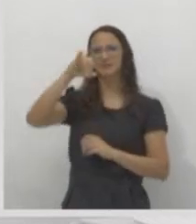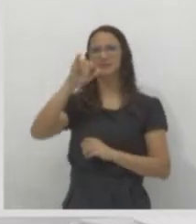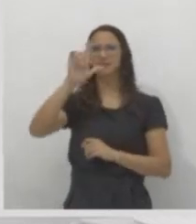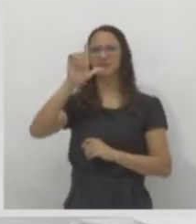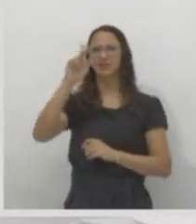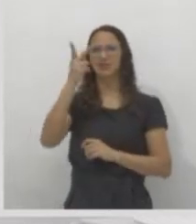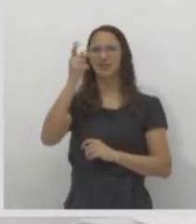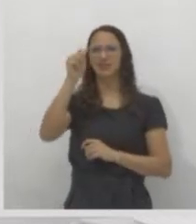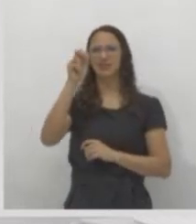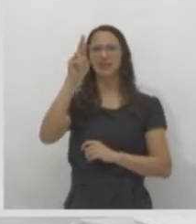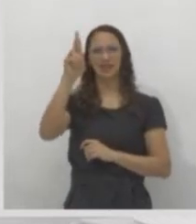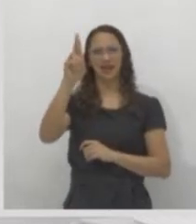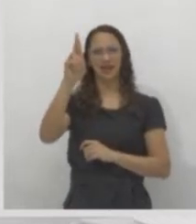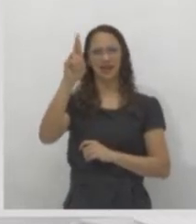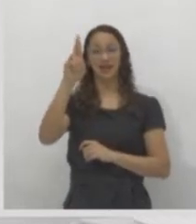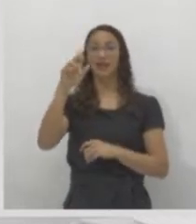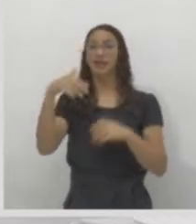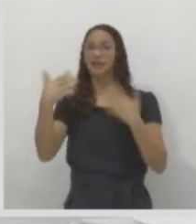10.000.